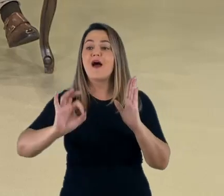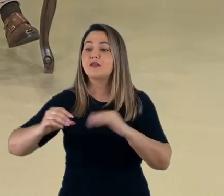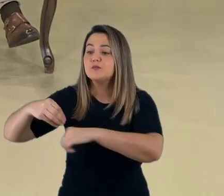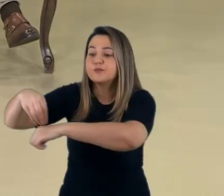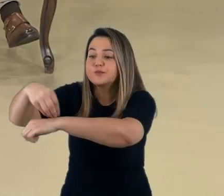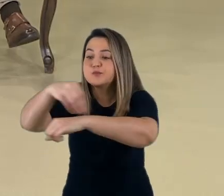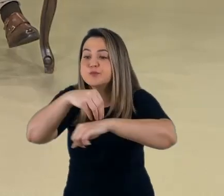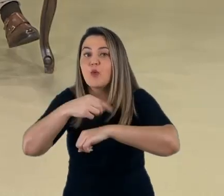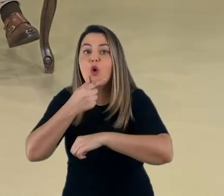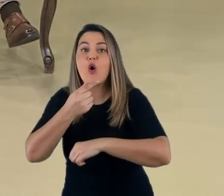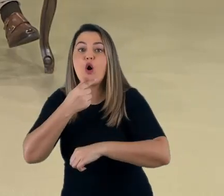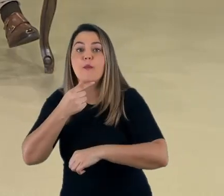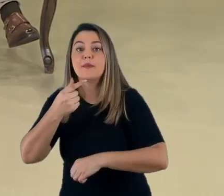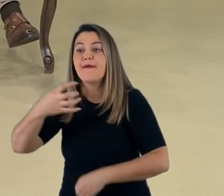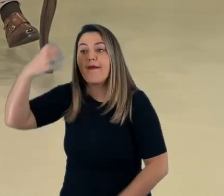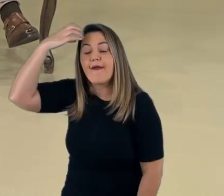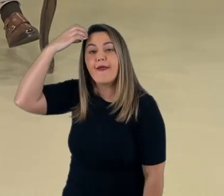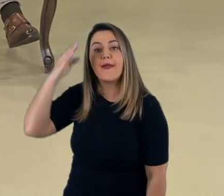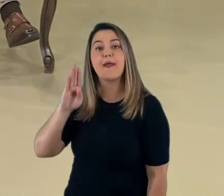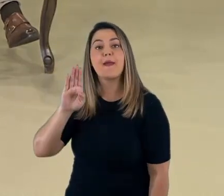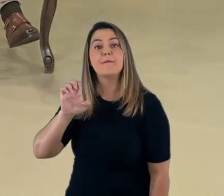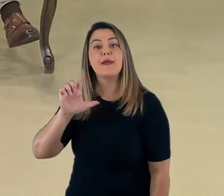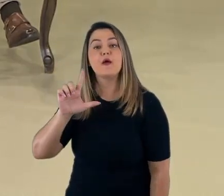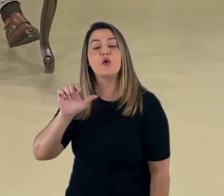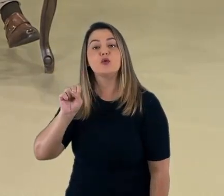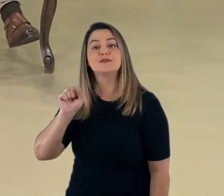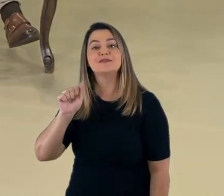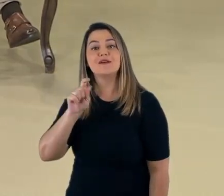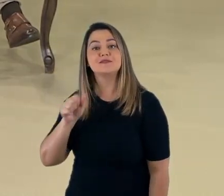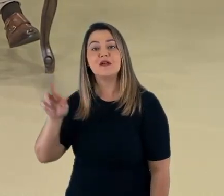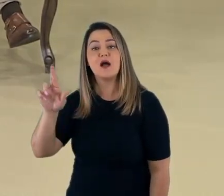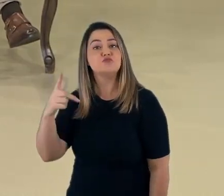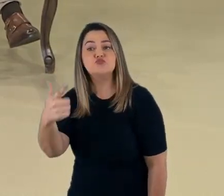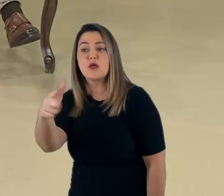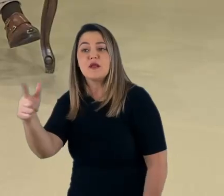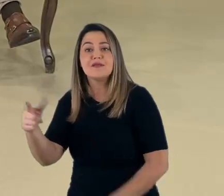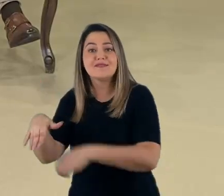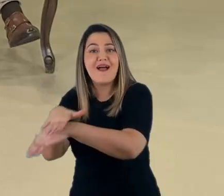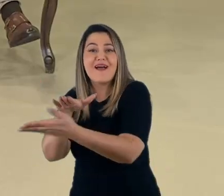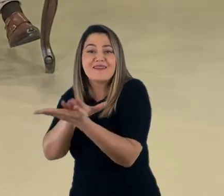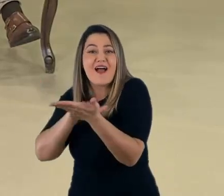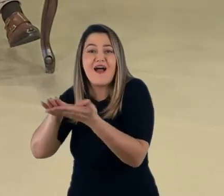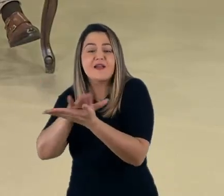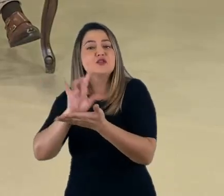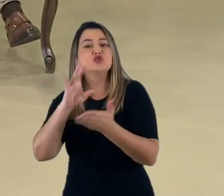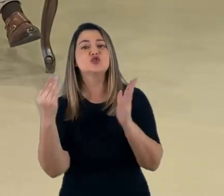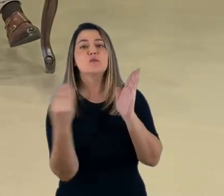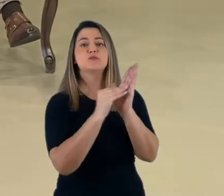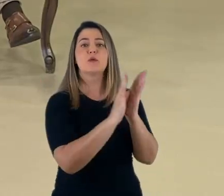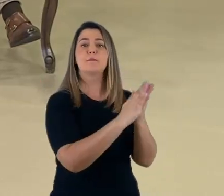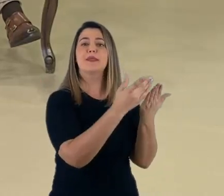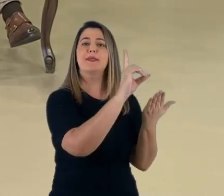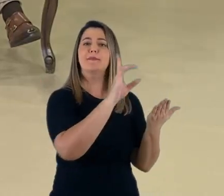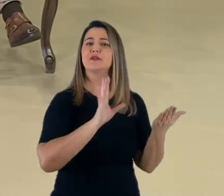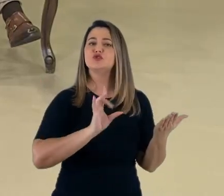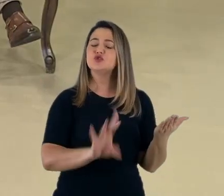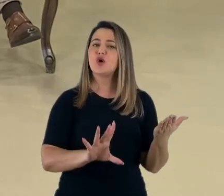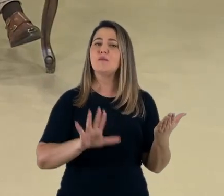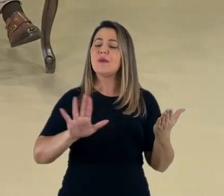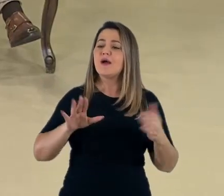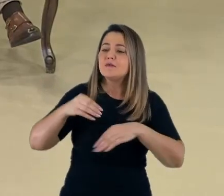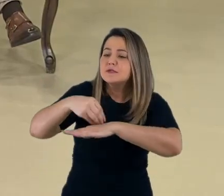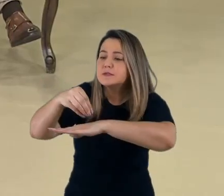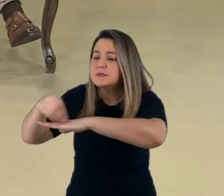nome dele era conhecido apenas no livro de Daniel e também de obras que tomaram emprestado o nome